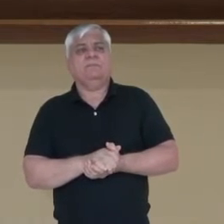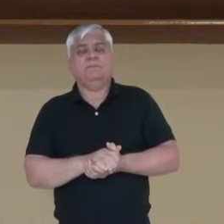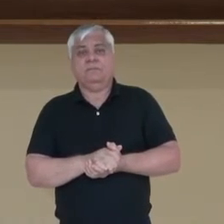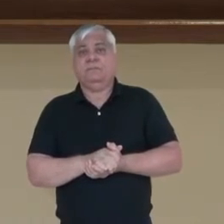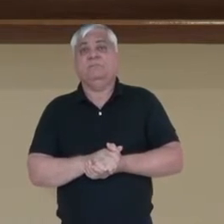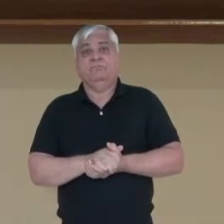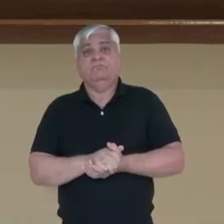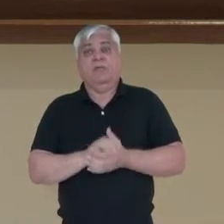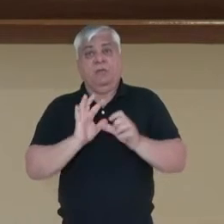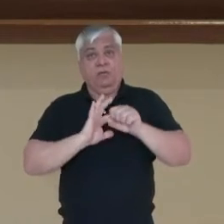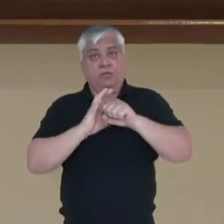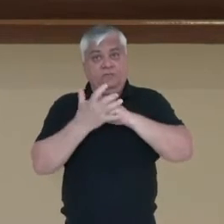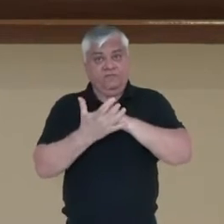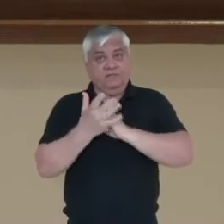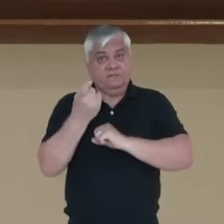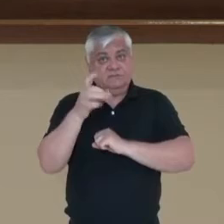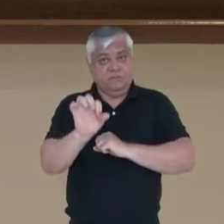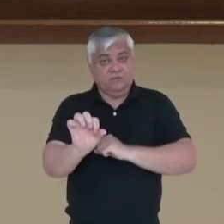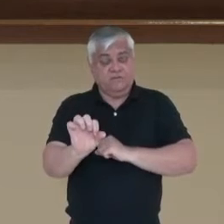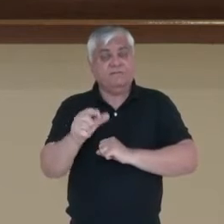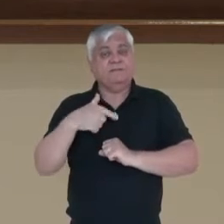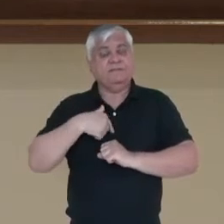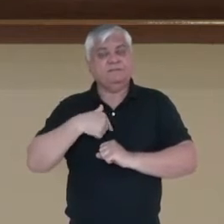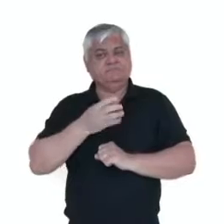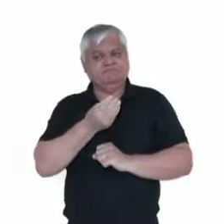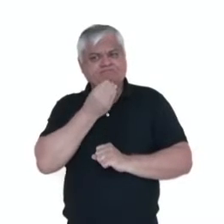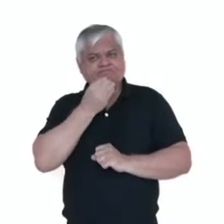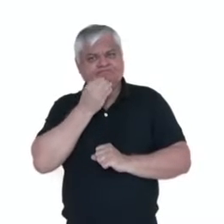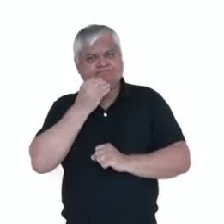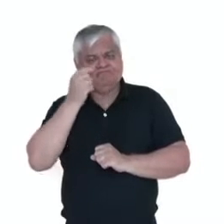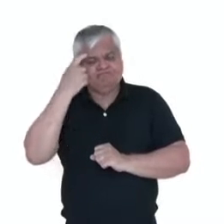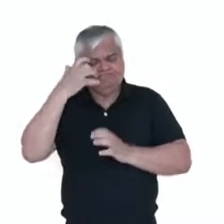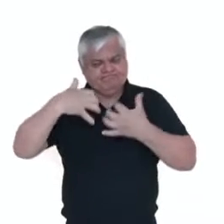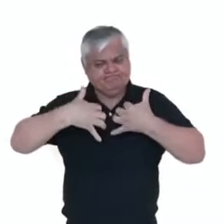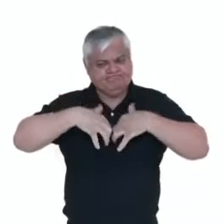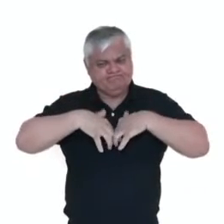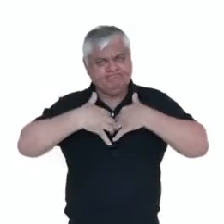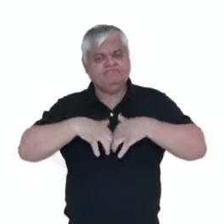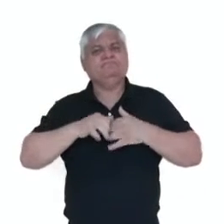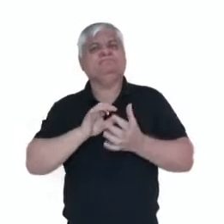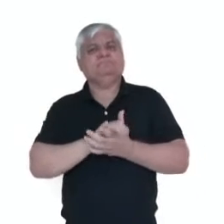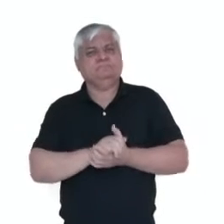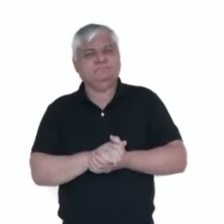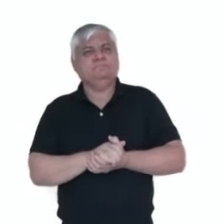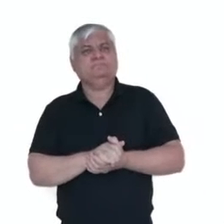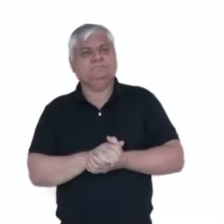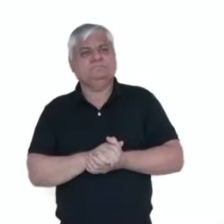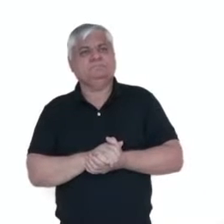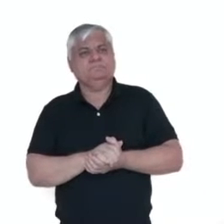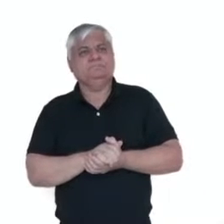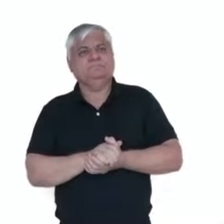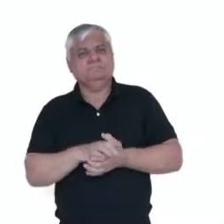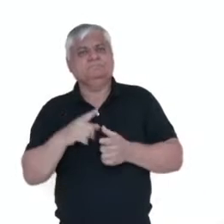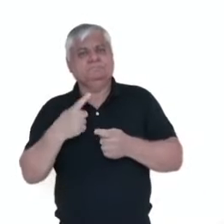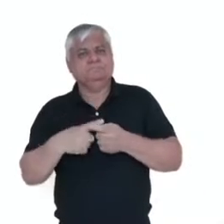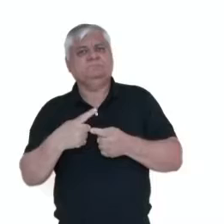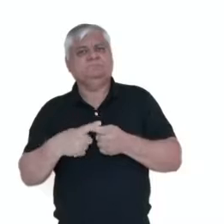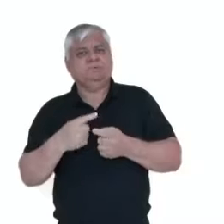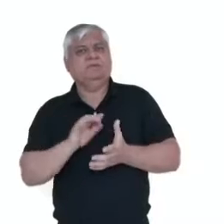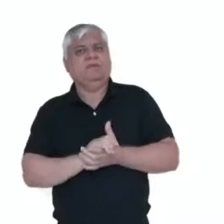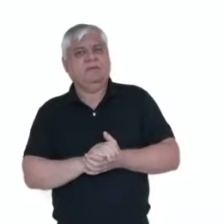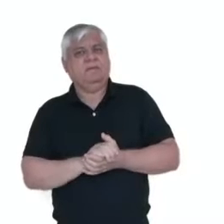a Covid-19 nos dá a chance de fazer um balanço dos riscos que estamos assumindo em nosso